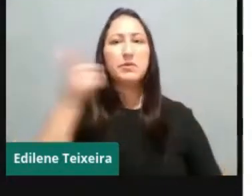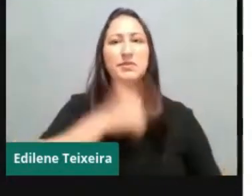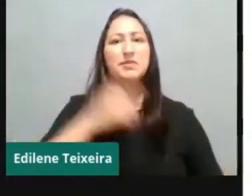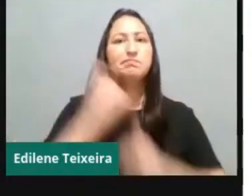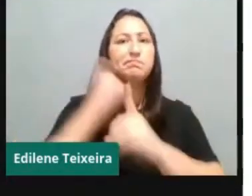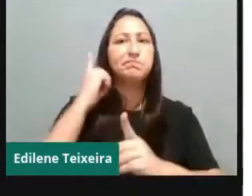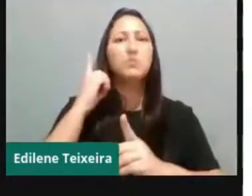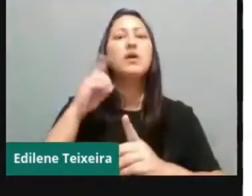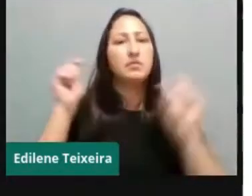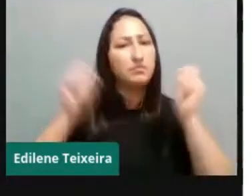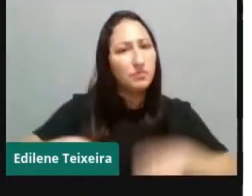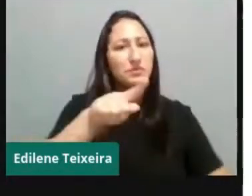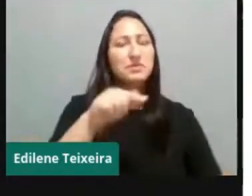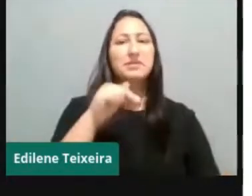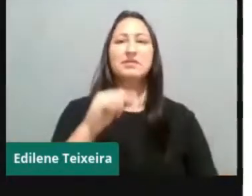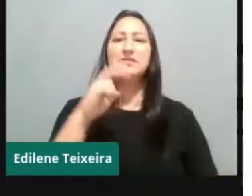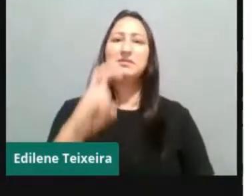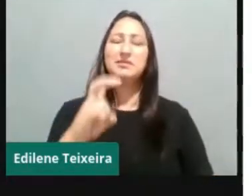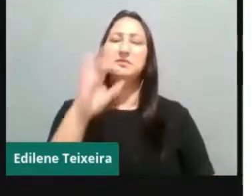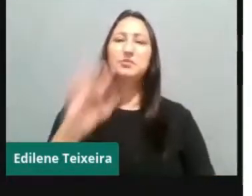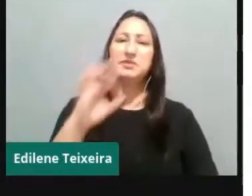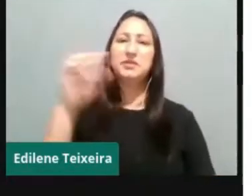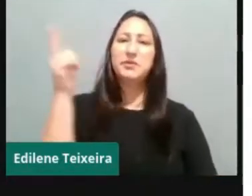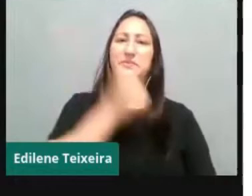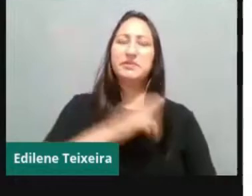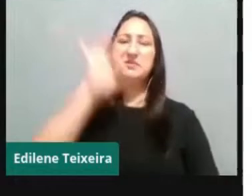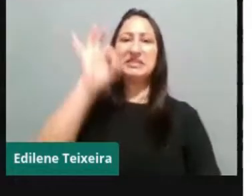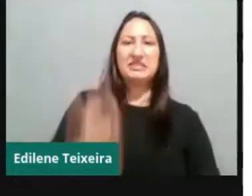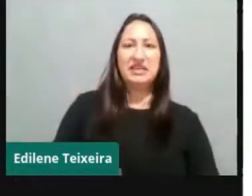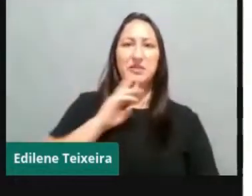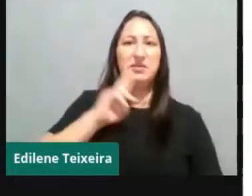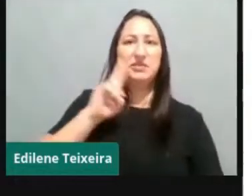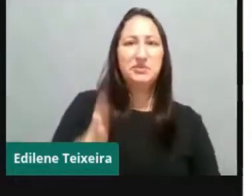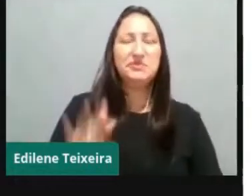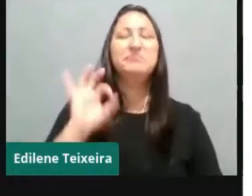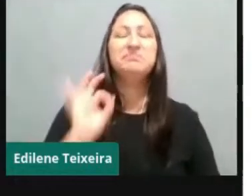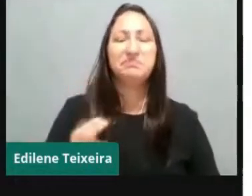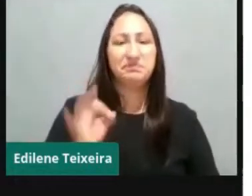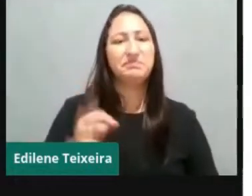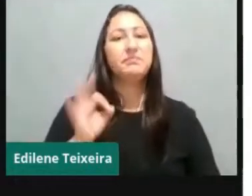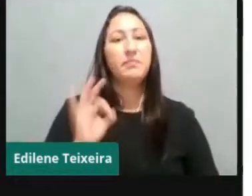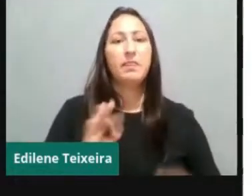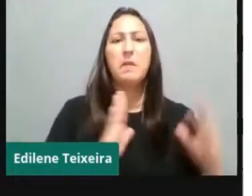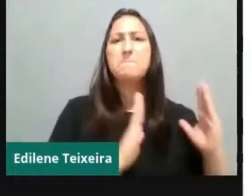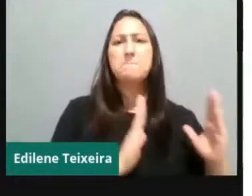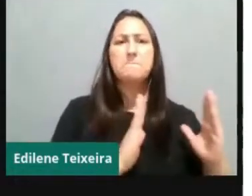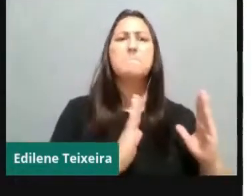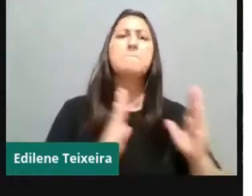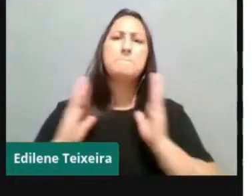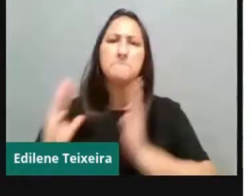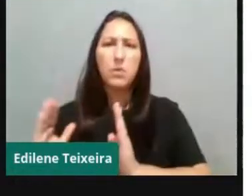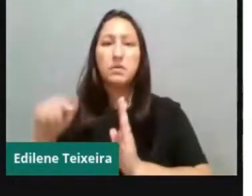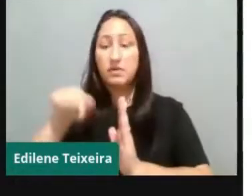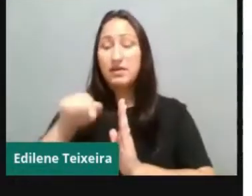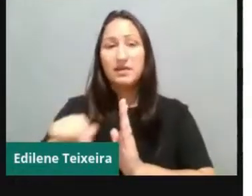em azul eram filhos de pais sem problemas, vejam que está com mais probabilidade de ser realmente controle,